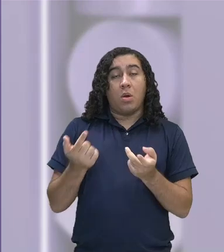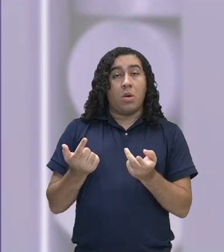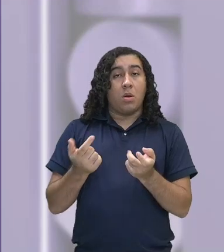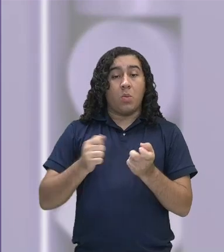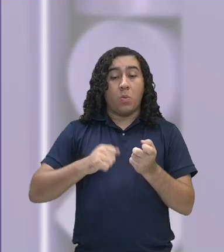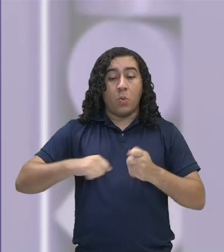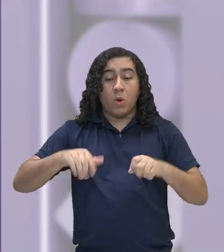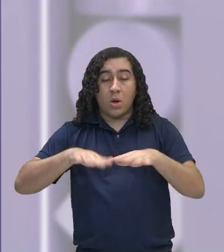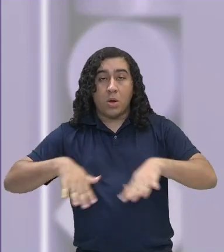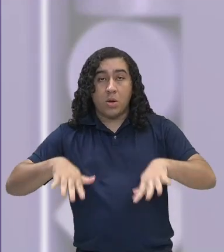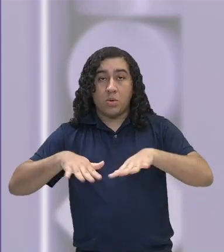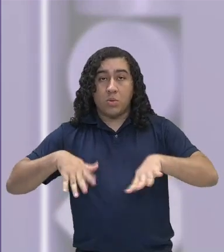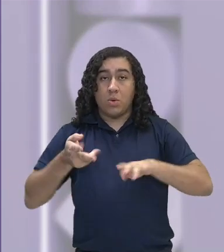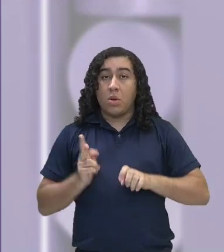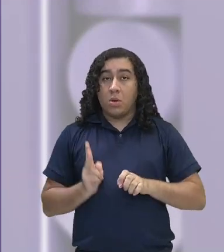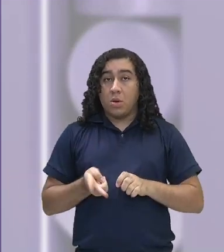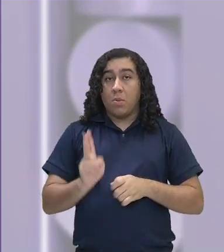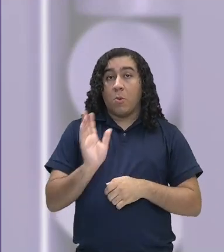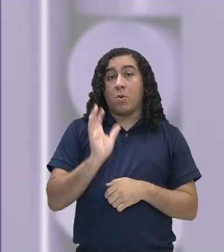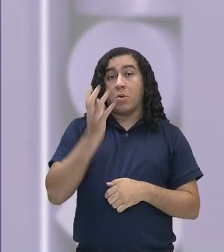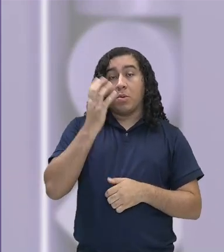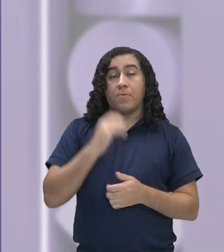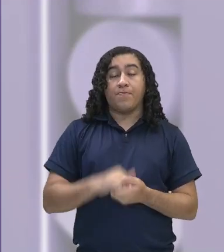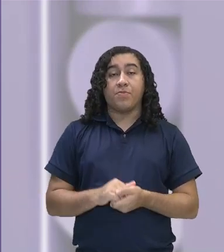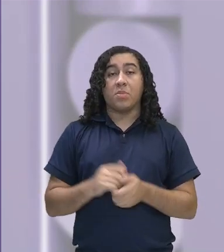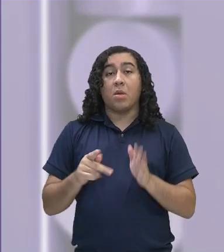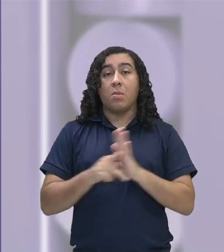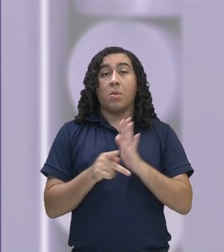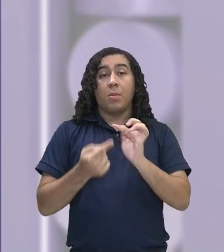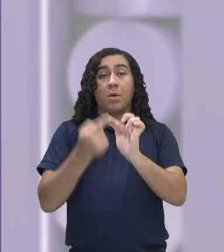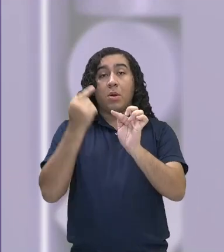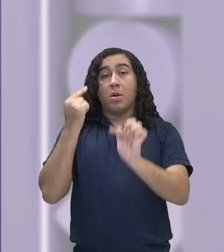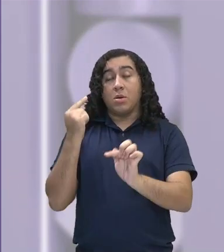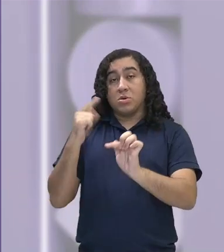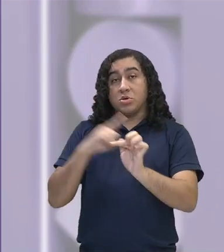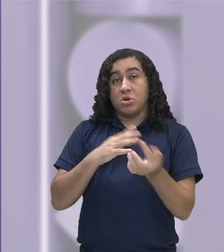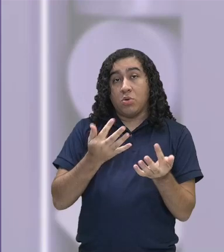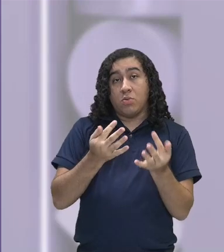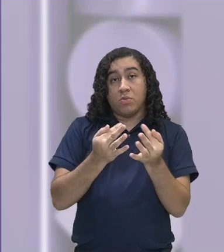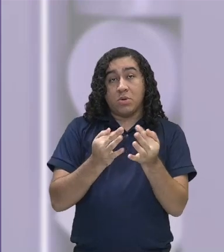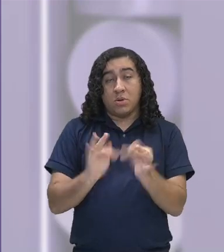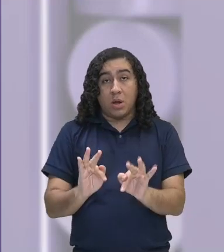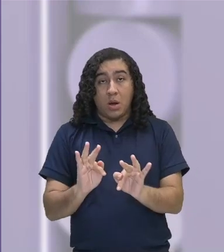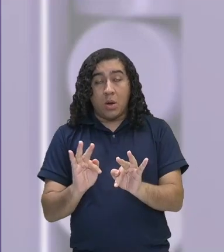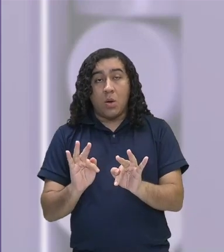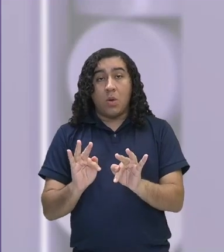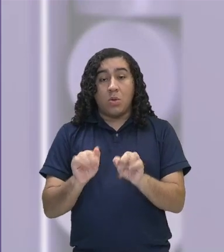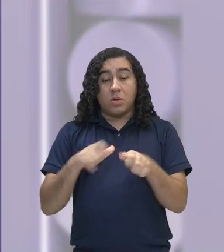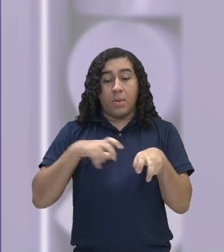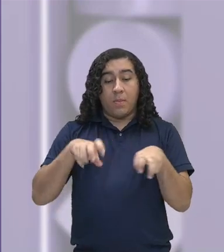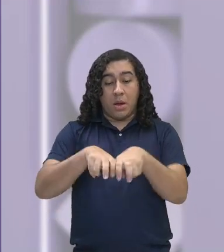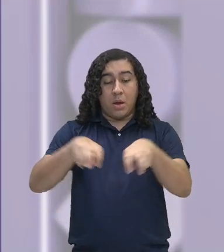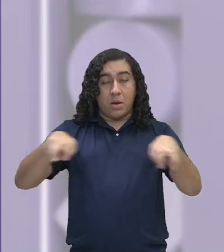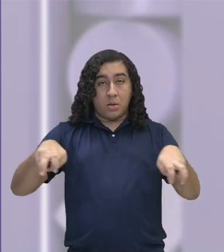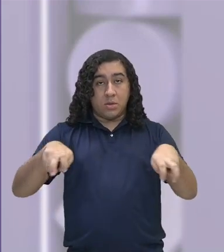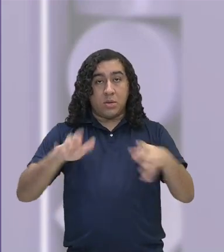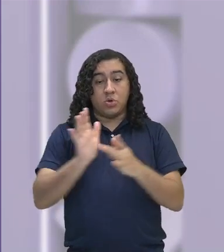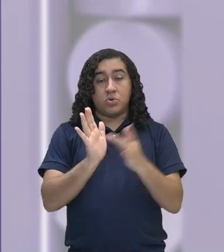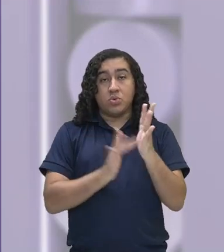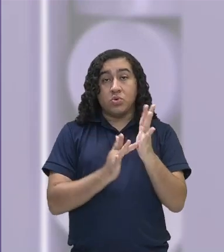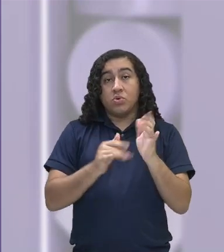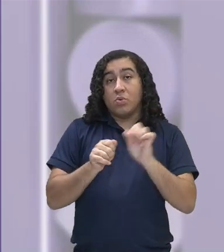ideia de repetição, o ato de Jesus ao final da Santa Ceia, onde ele lava os pés dos seus